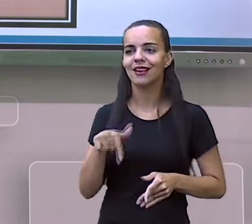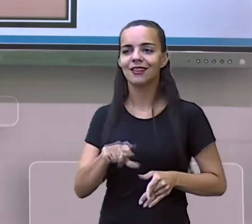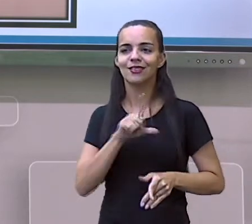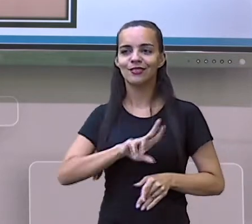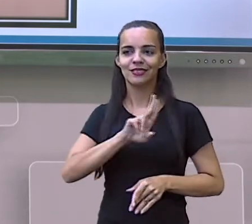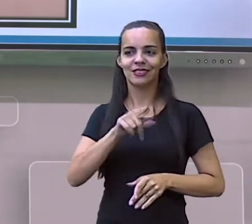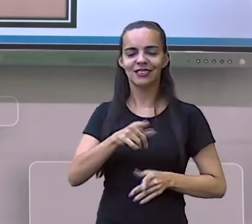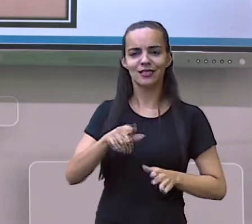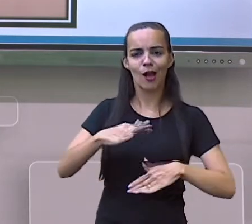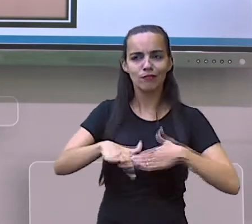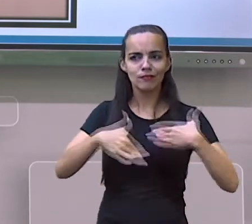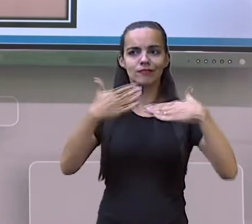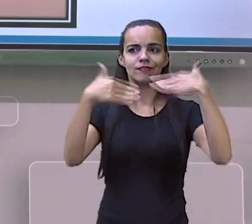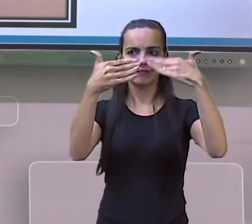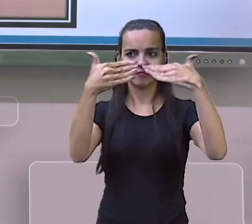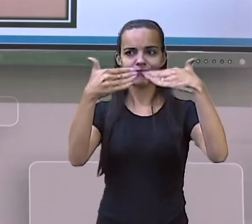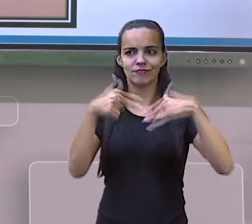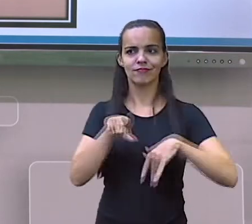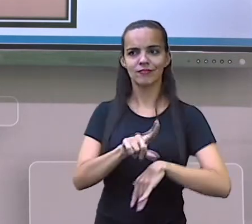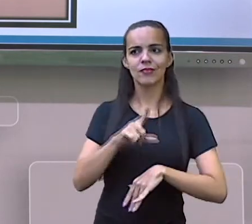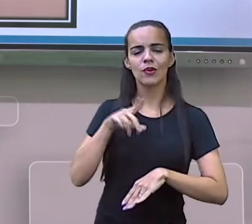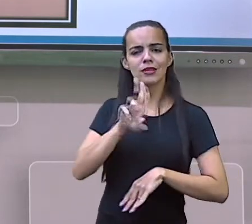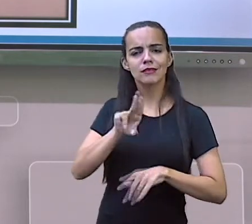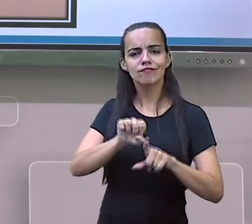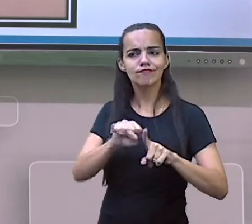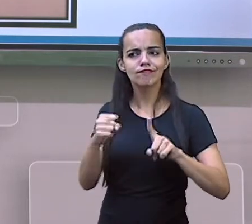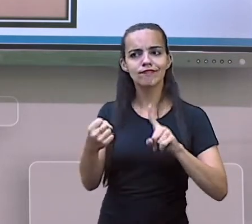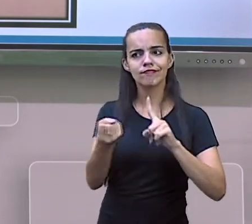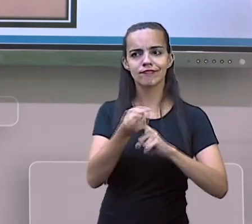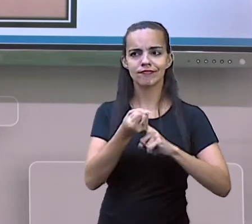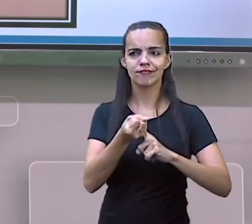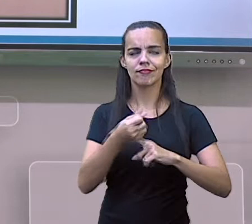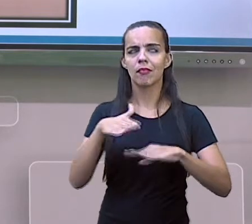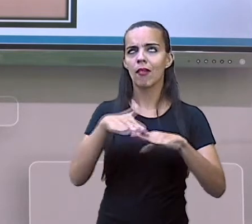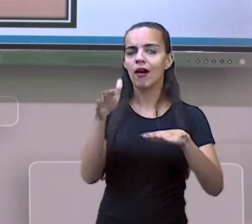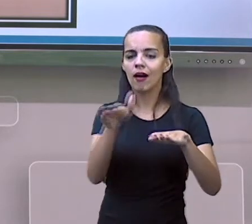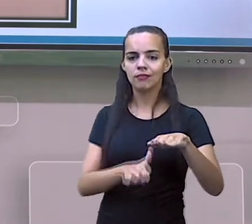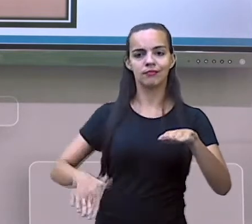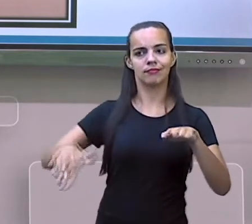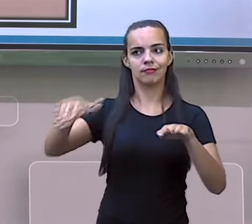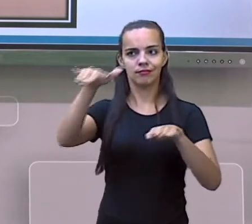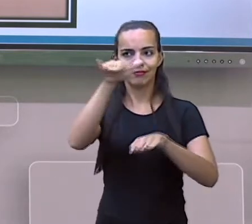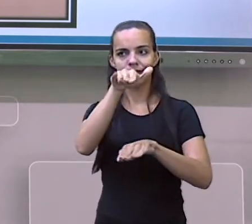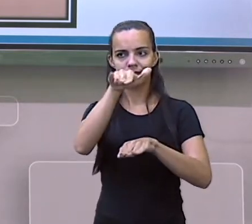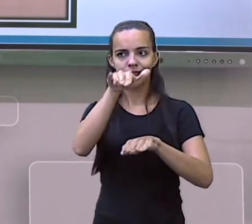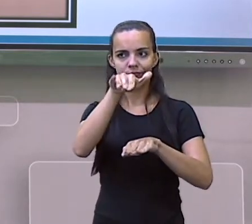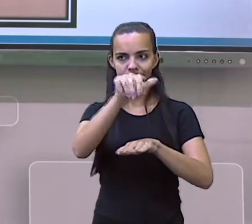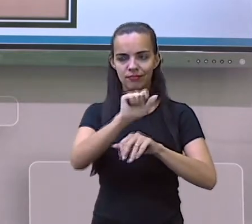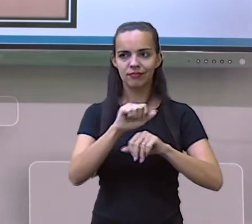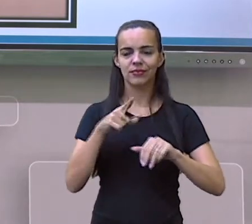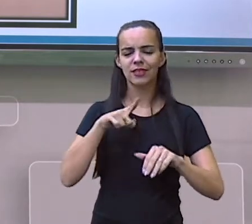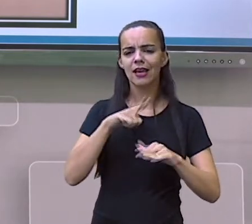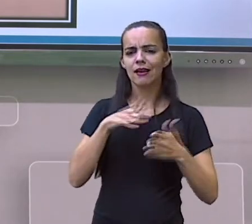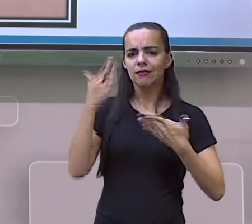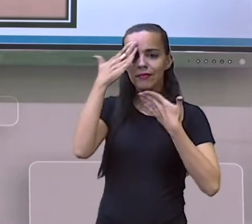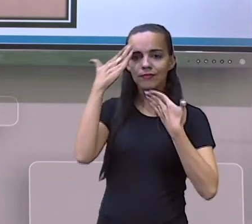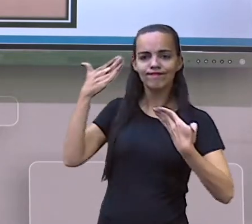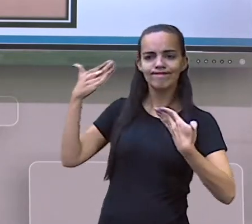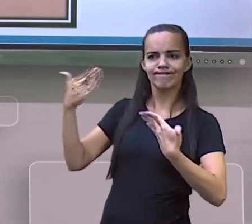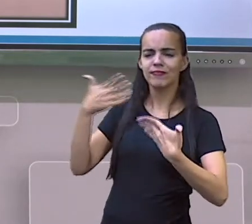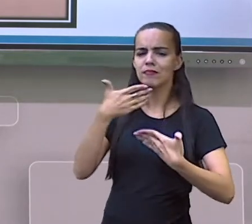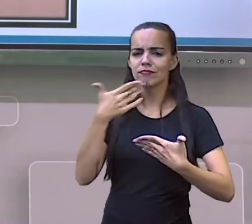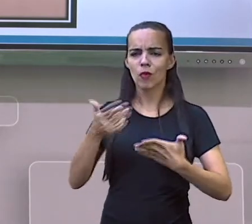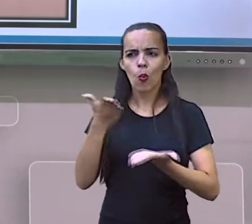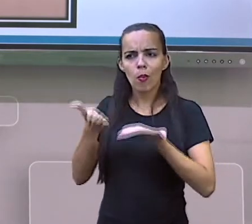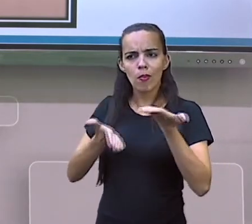que desenvolve níveis de bem-estar social muito elevados graças às melhores